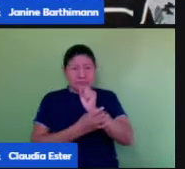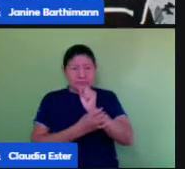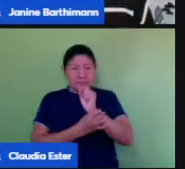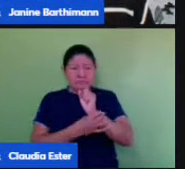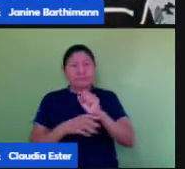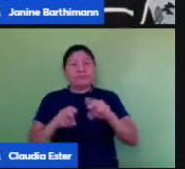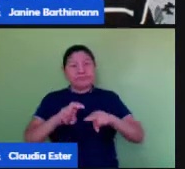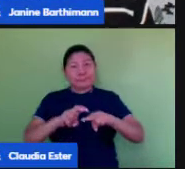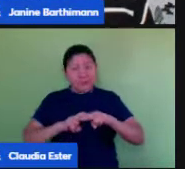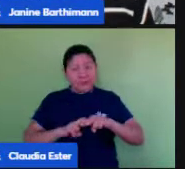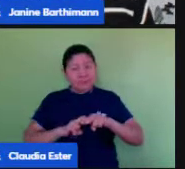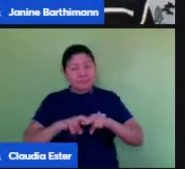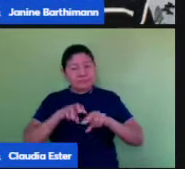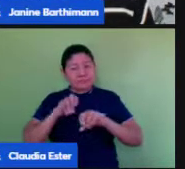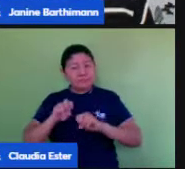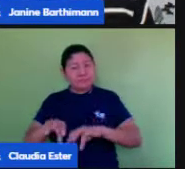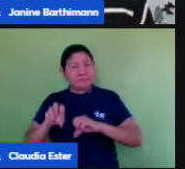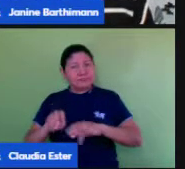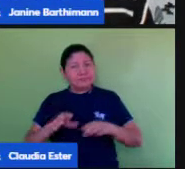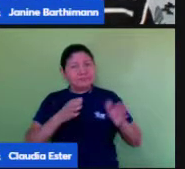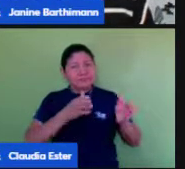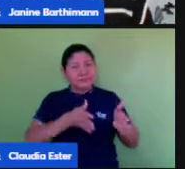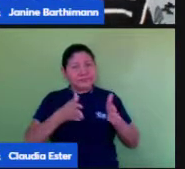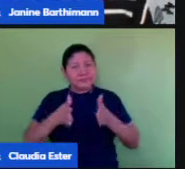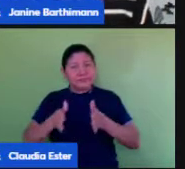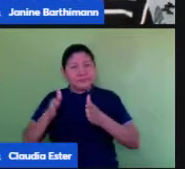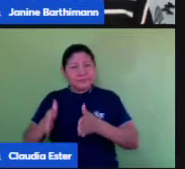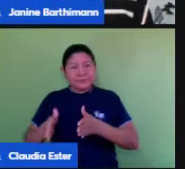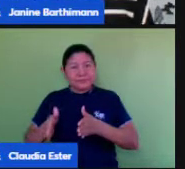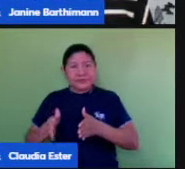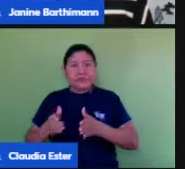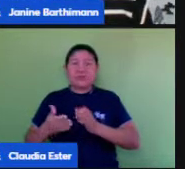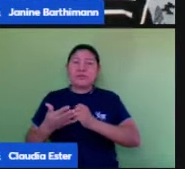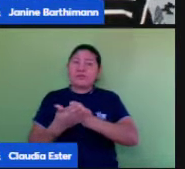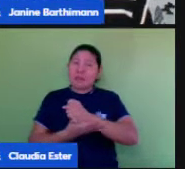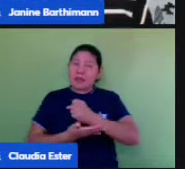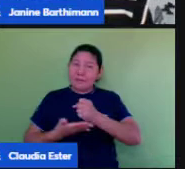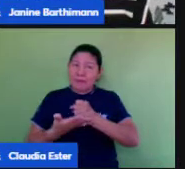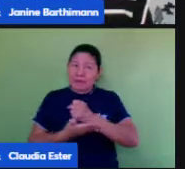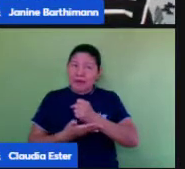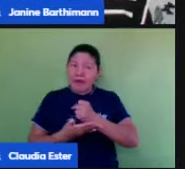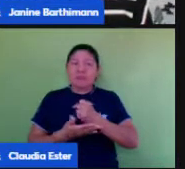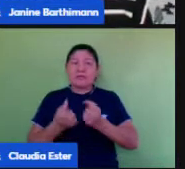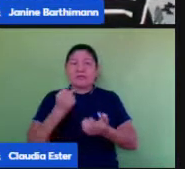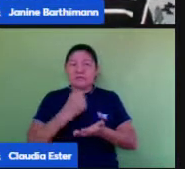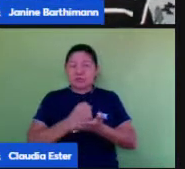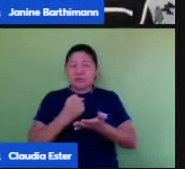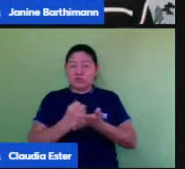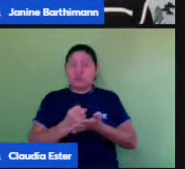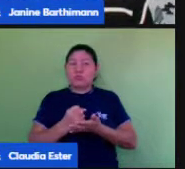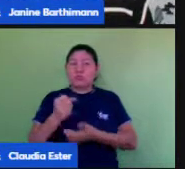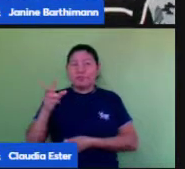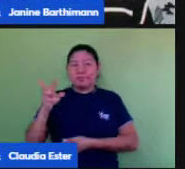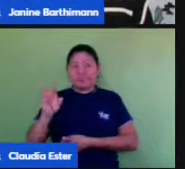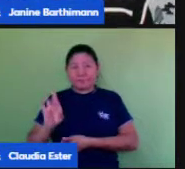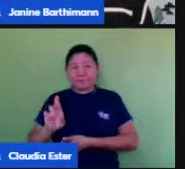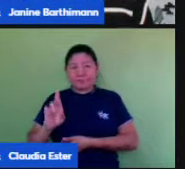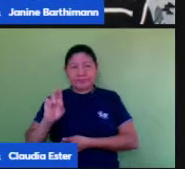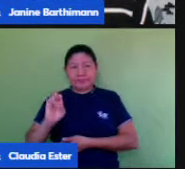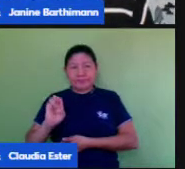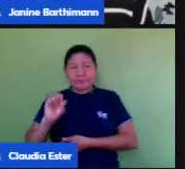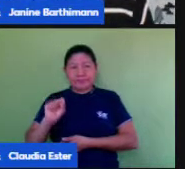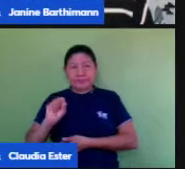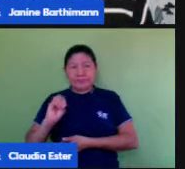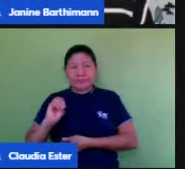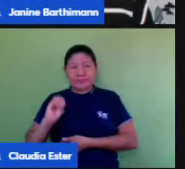escalonado, vamos dizer assim, a princípio, ele está baseado nessas duas resoluções, que traz para a